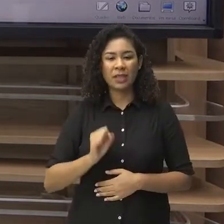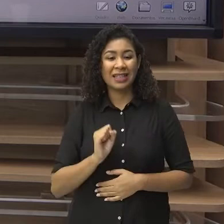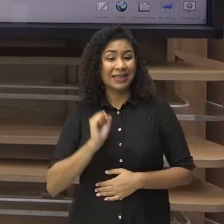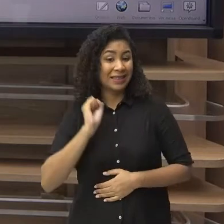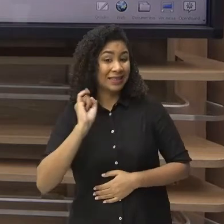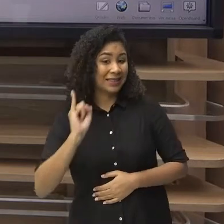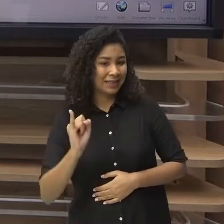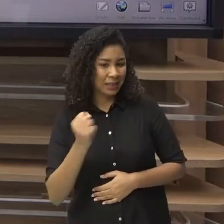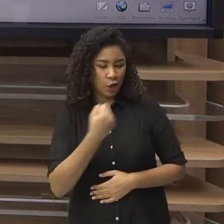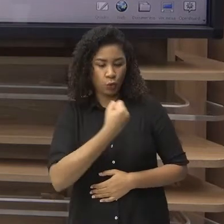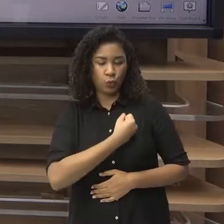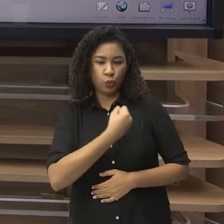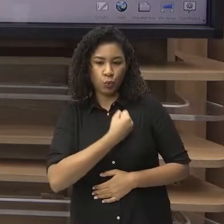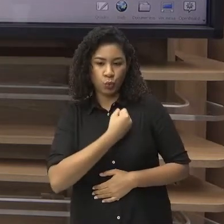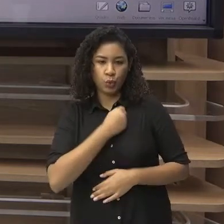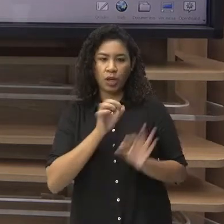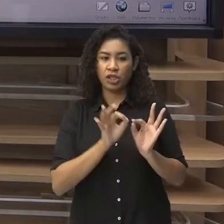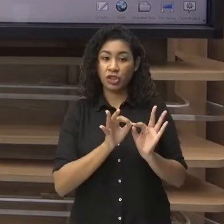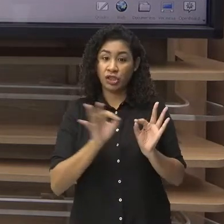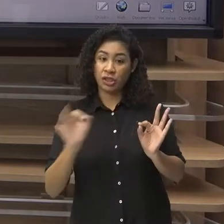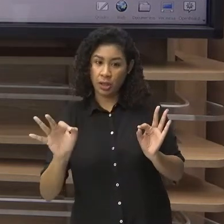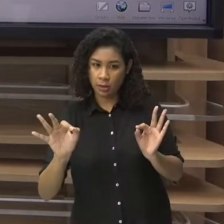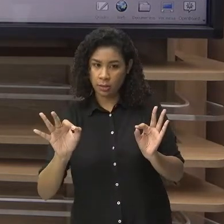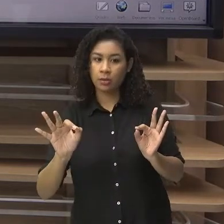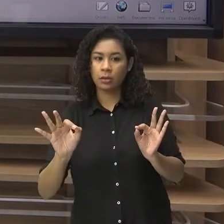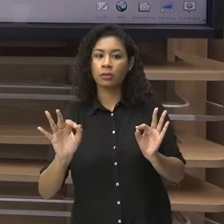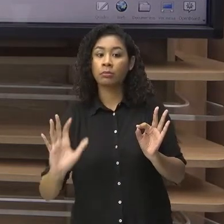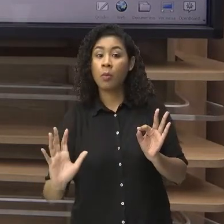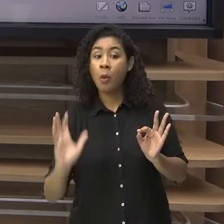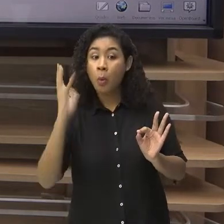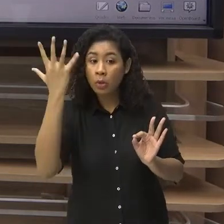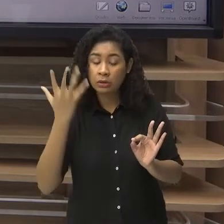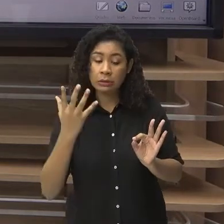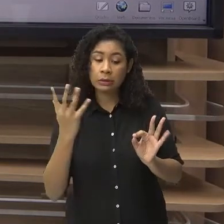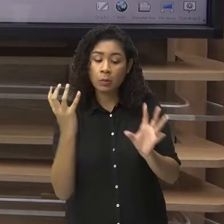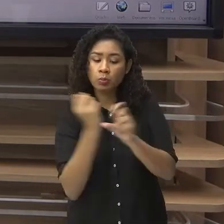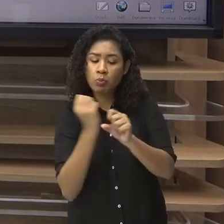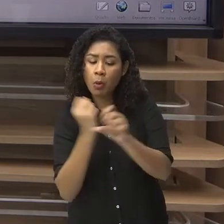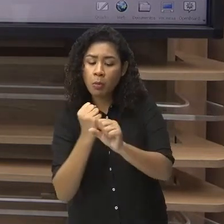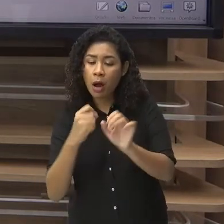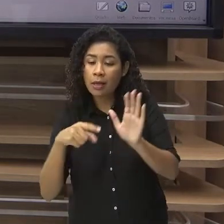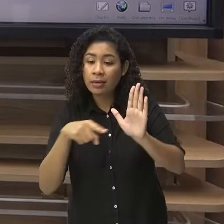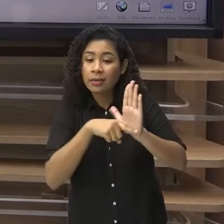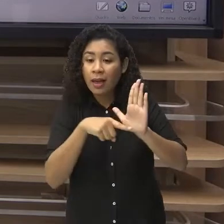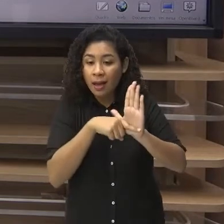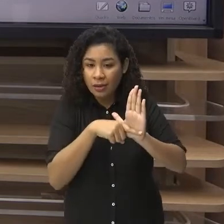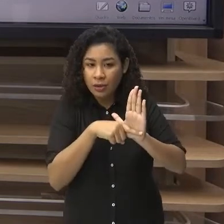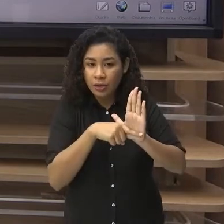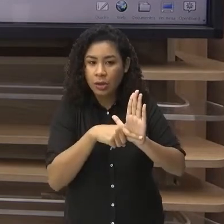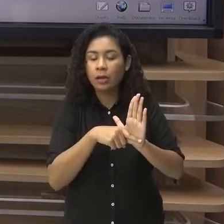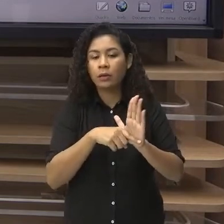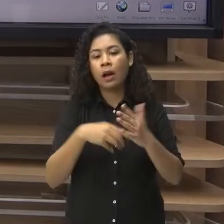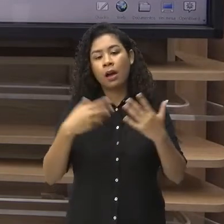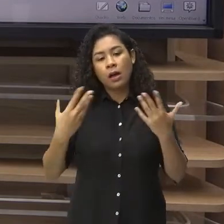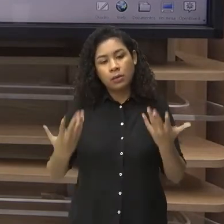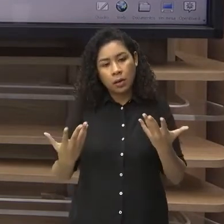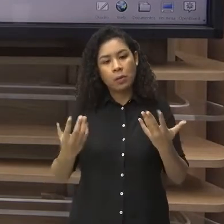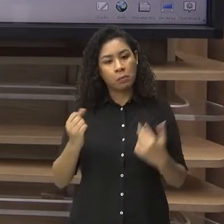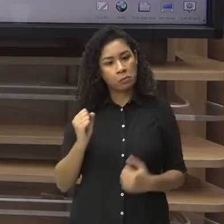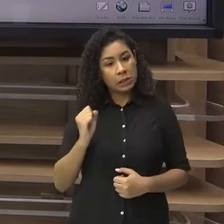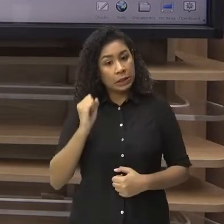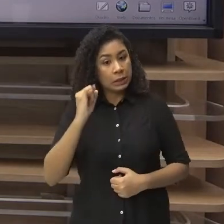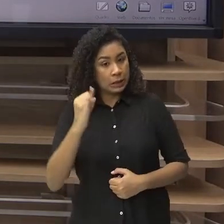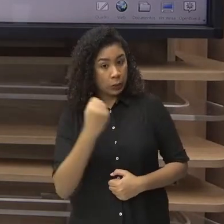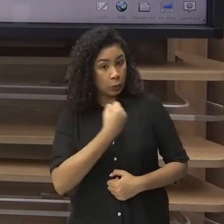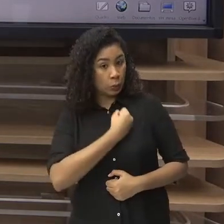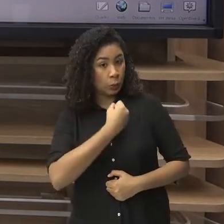distância aqui dê negativa, né? Como o valor será modular, nós